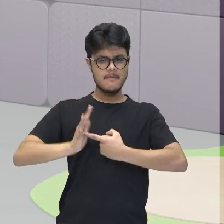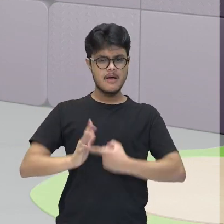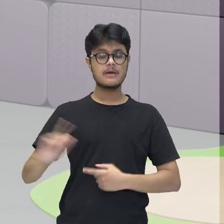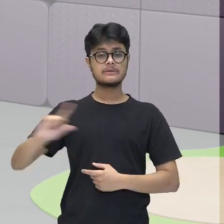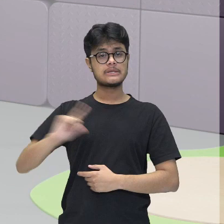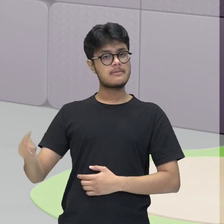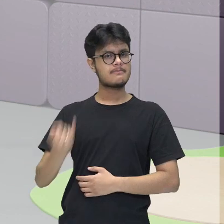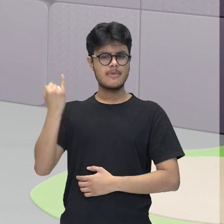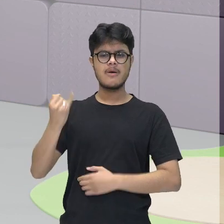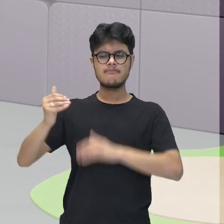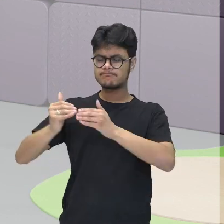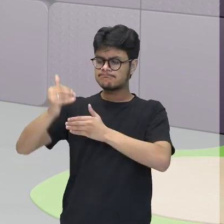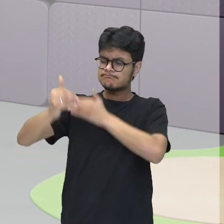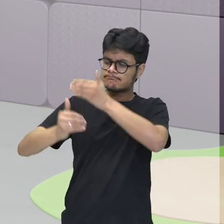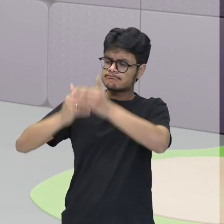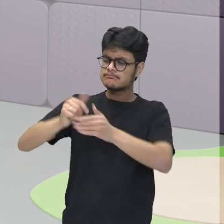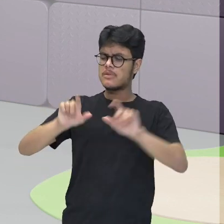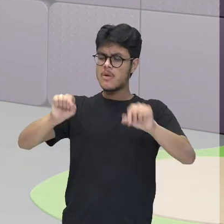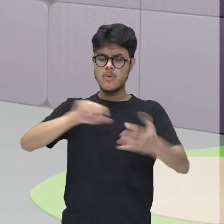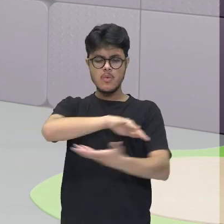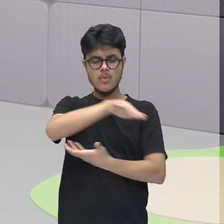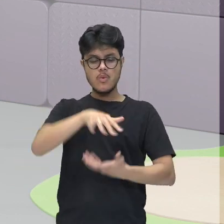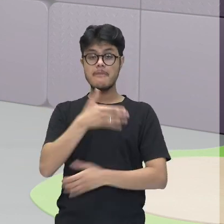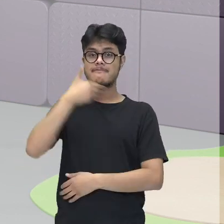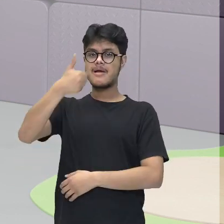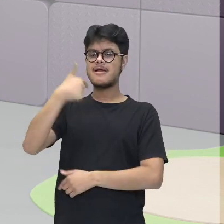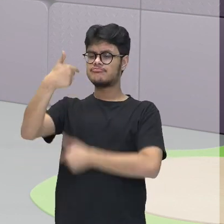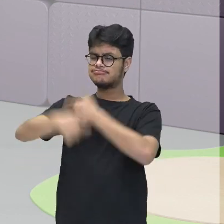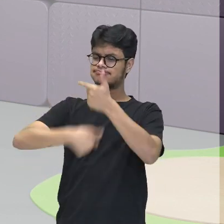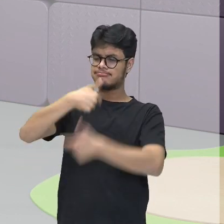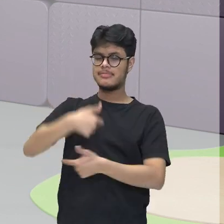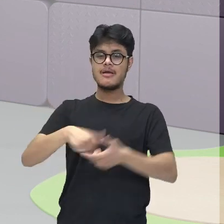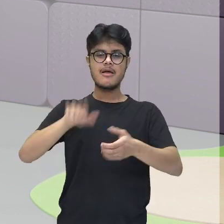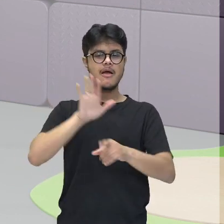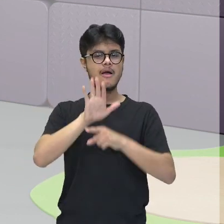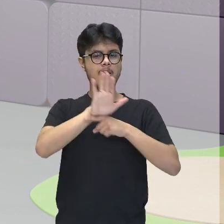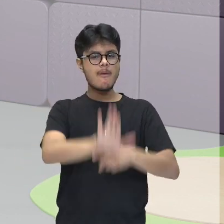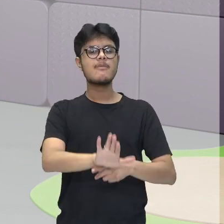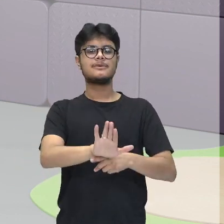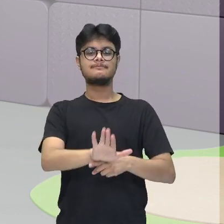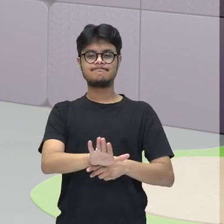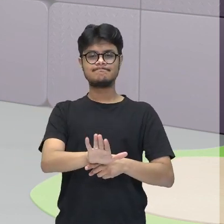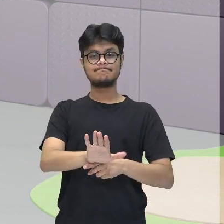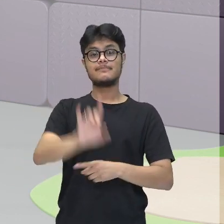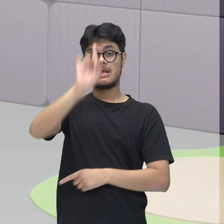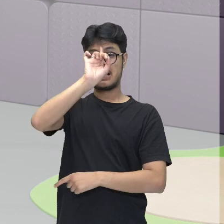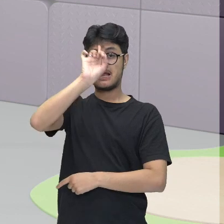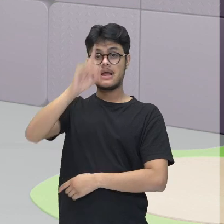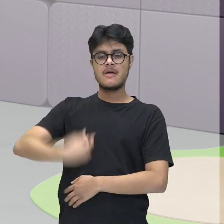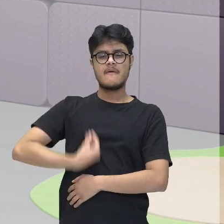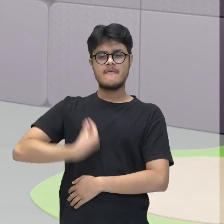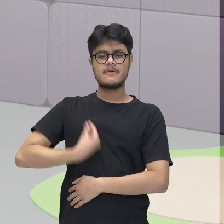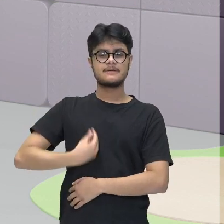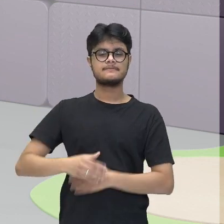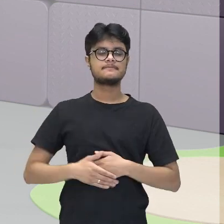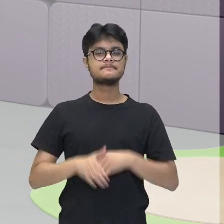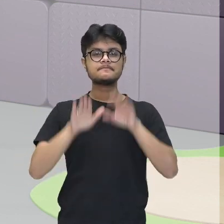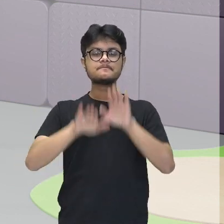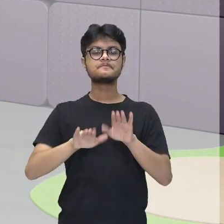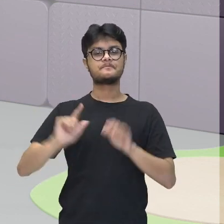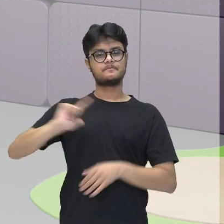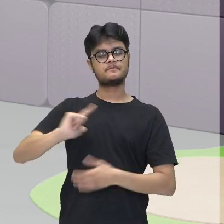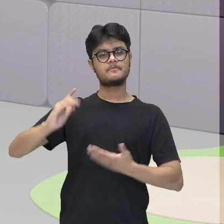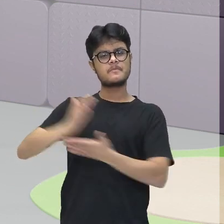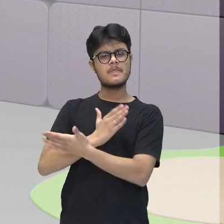foram desenvolvidas para facilitar e aprimorar o nosso dia a dia, né? E aí nós temos